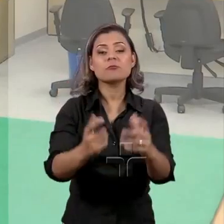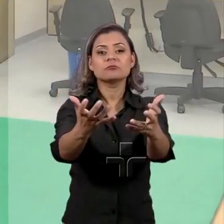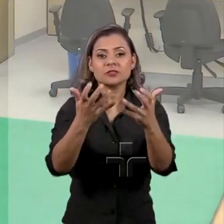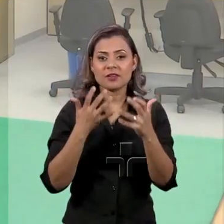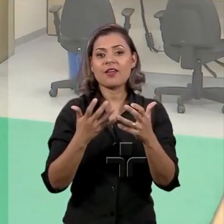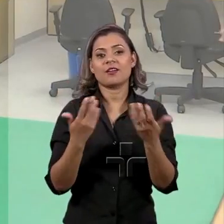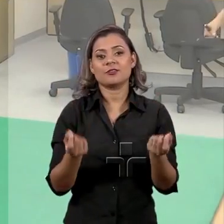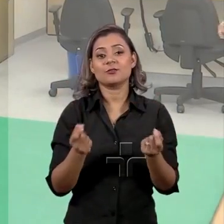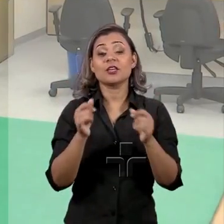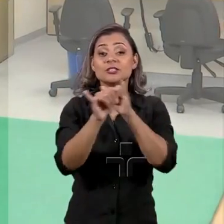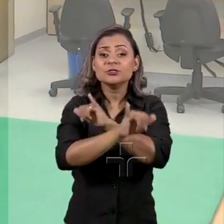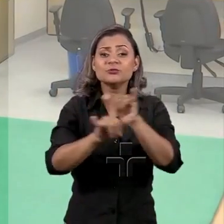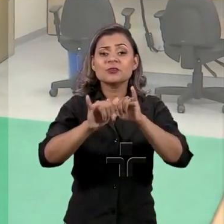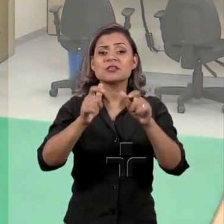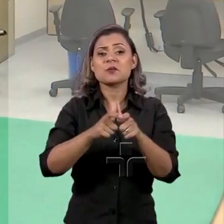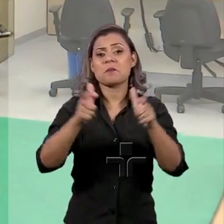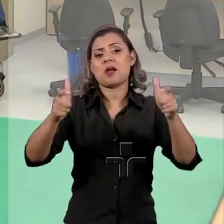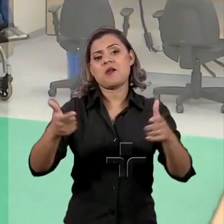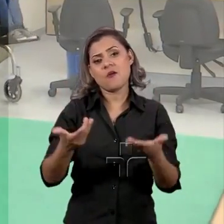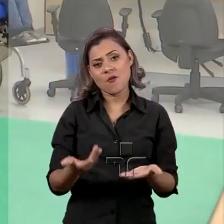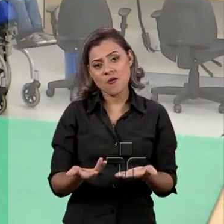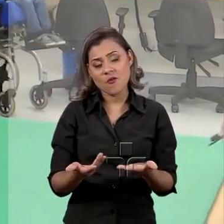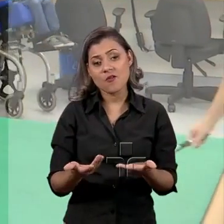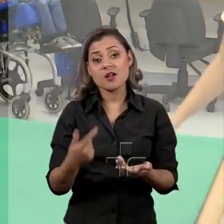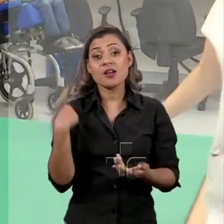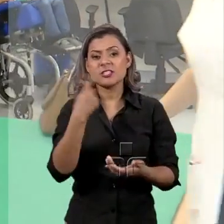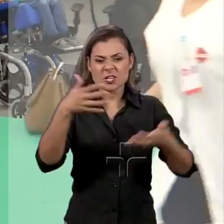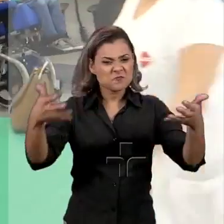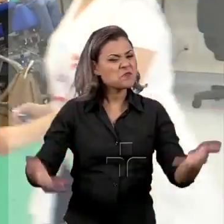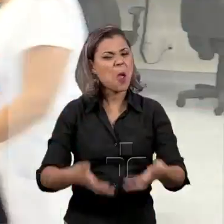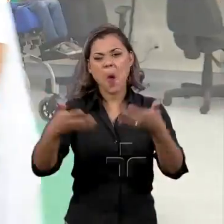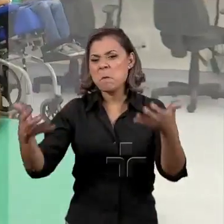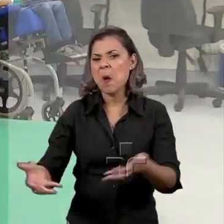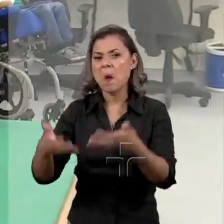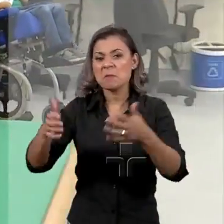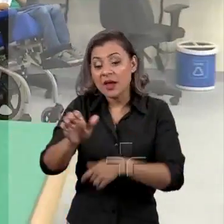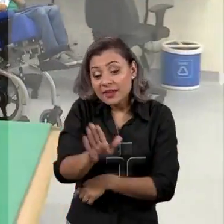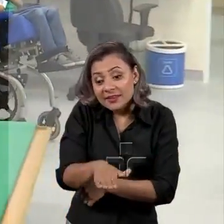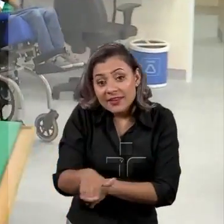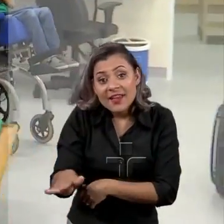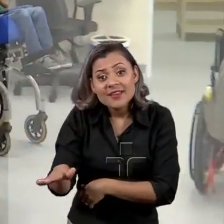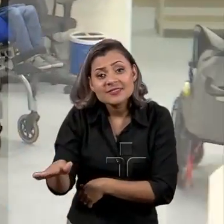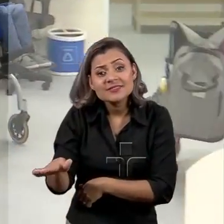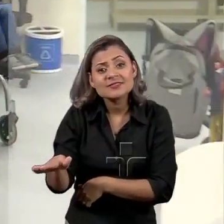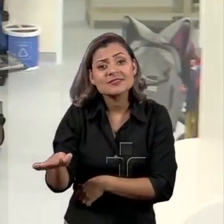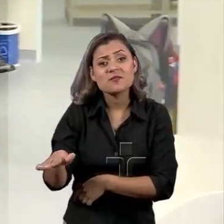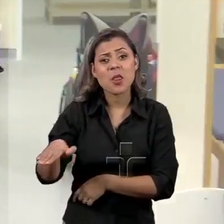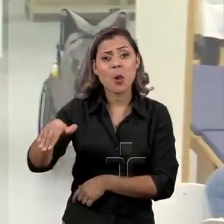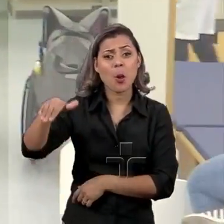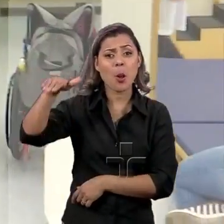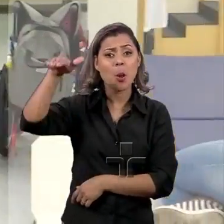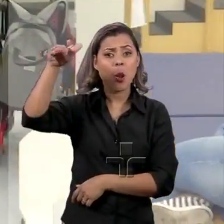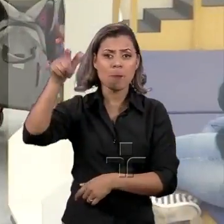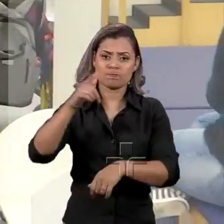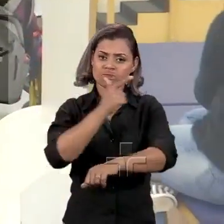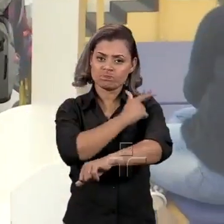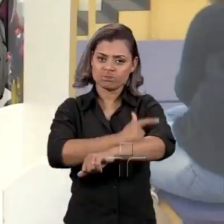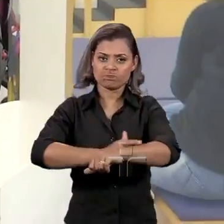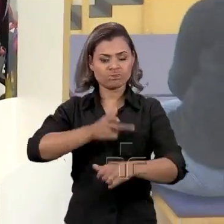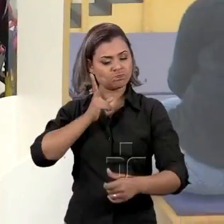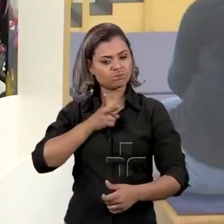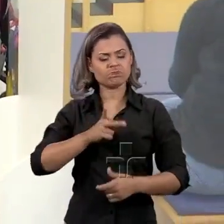assim uma divulgação maior, a gente incentivando desde criança eles a manterem essa disciplina,